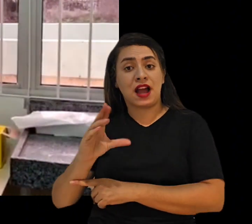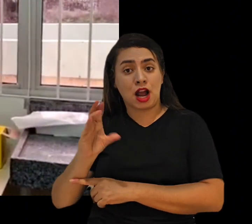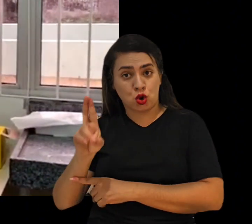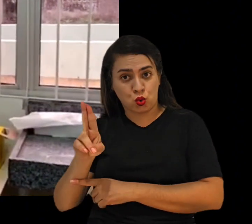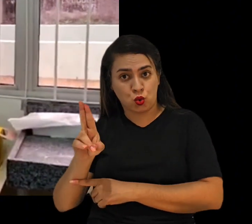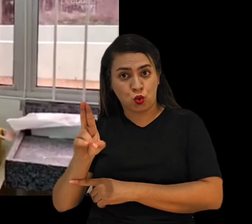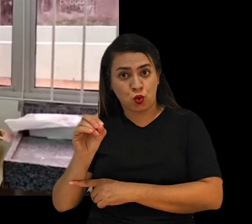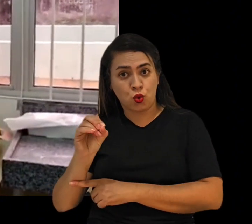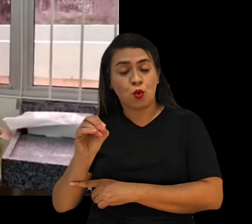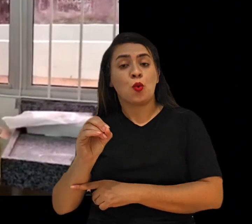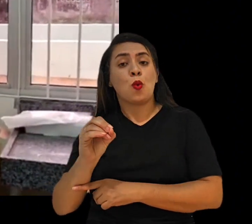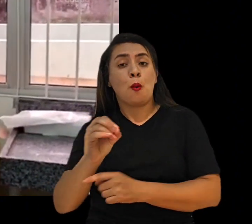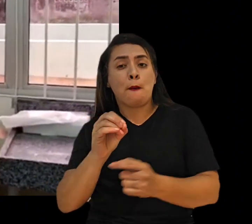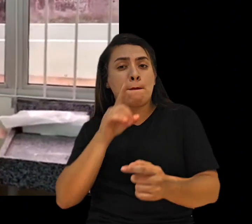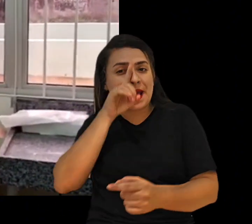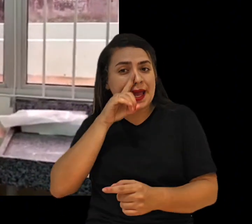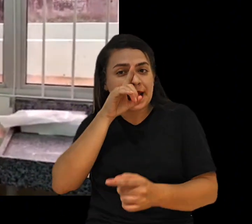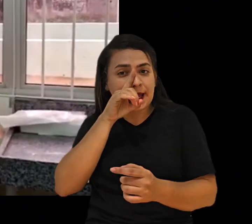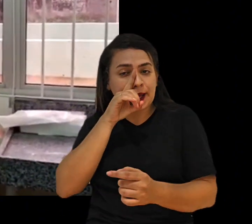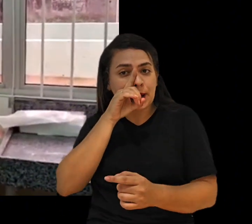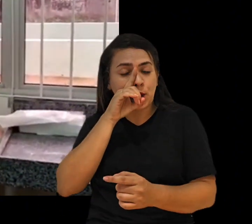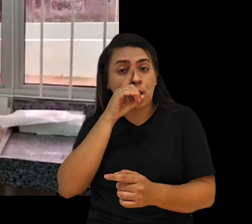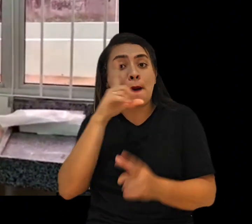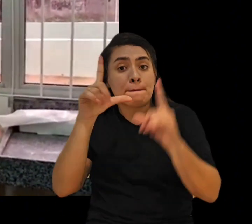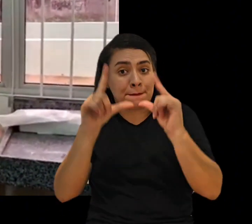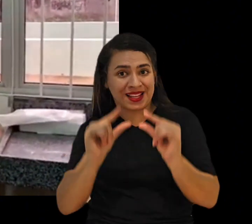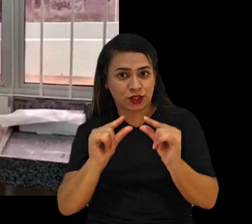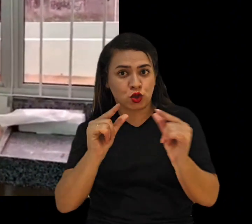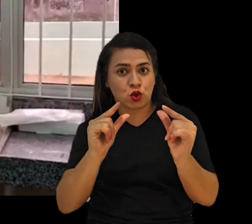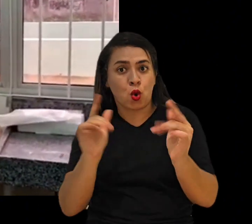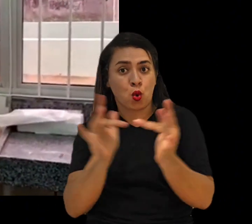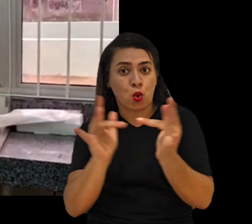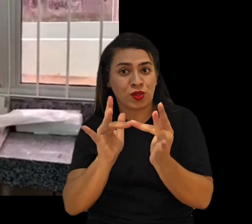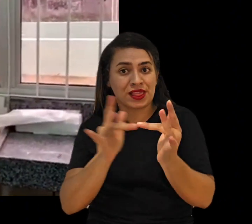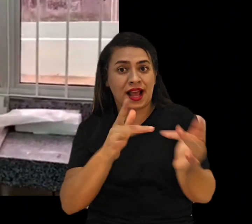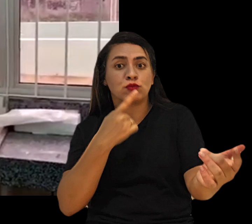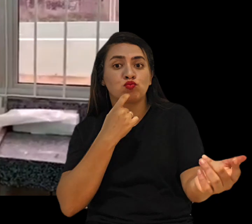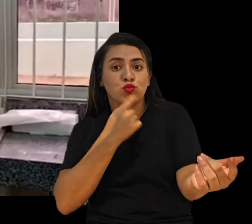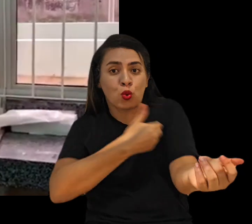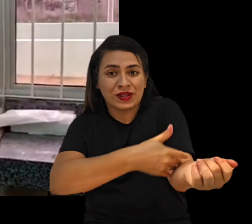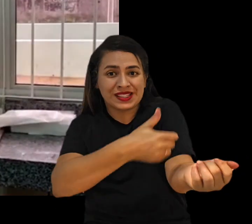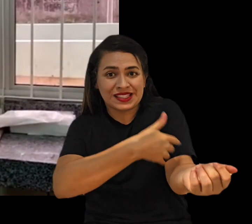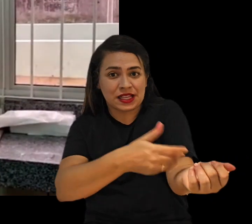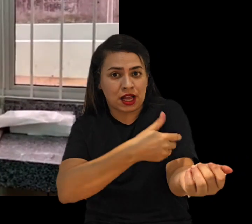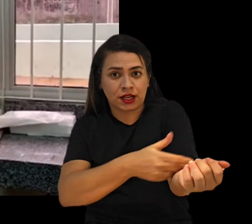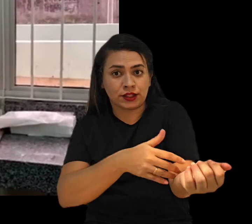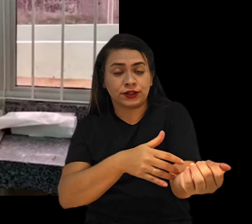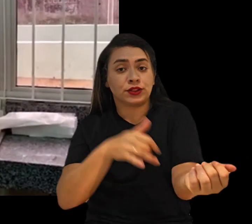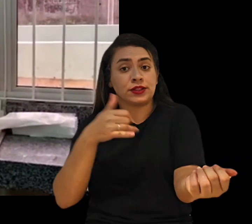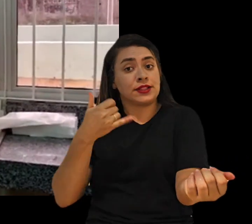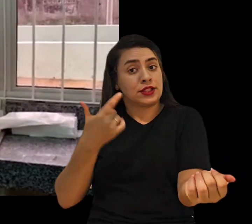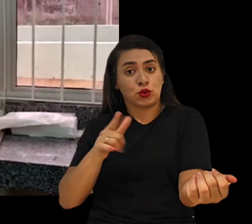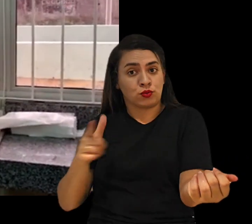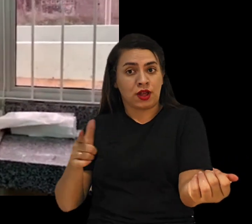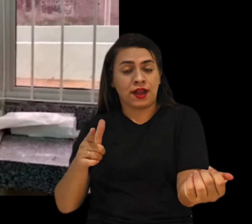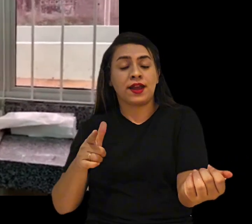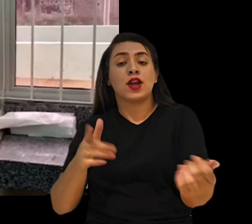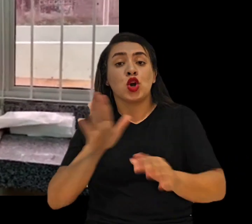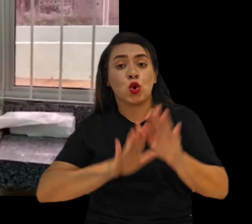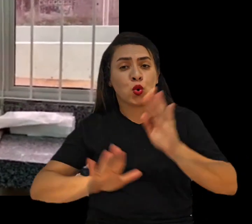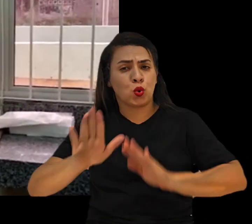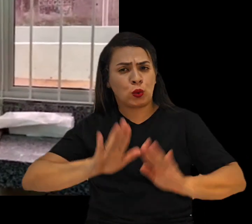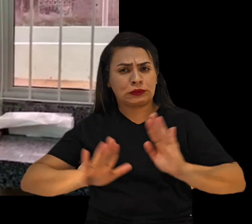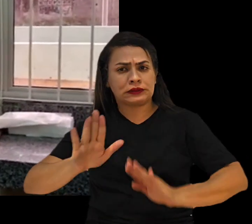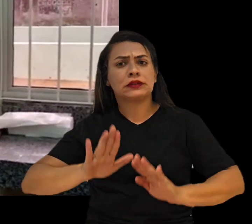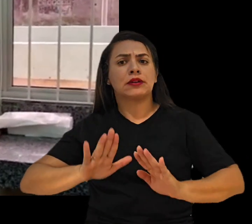coleta a vácuo, tem menos risco de a gente ter contato direto com o sangue. Então a gente faz a coleta usando uma técnica adequada,